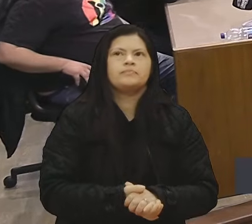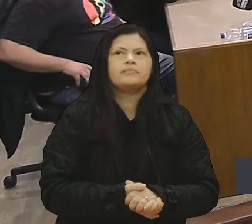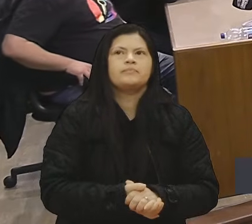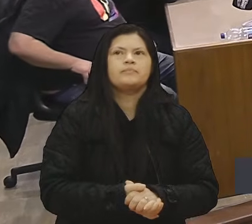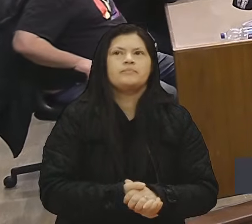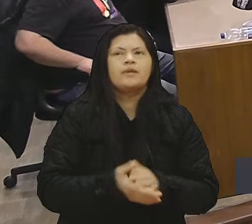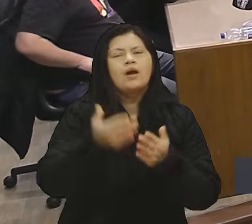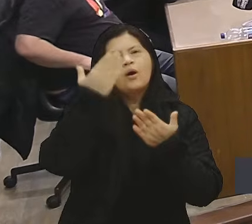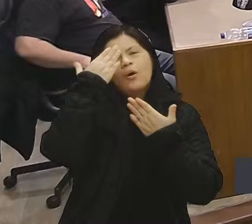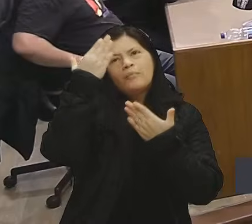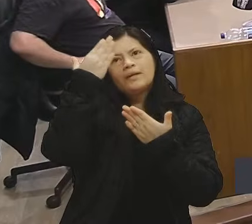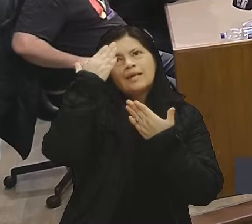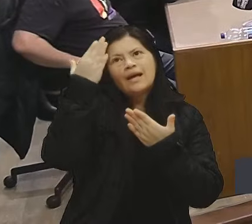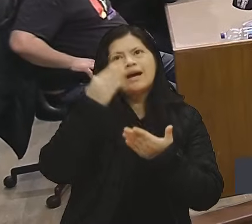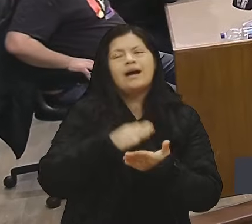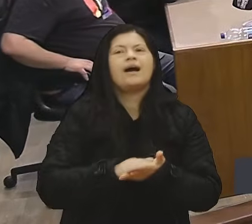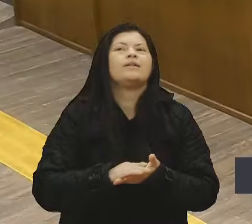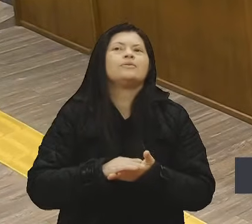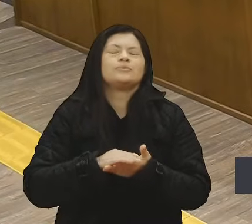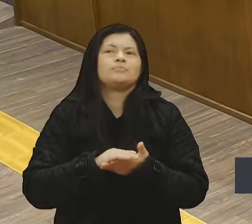Obrigado, doutor Marcelo.